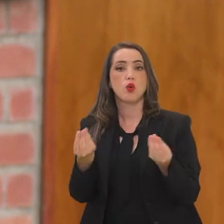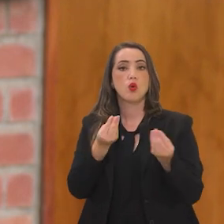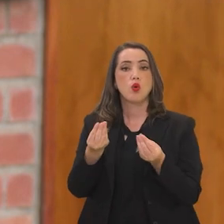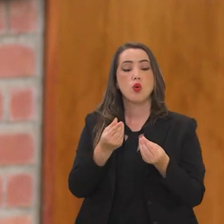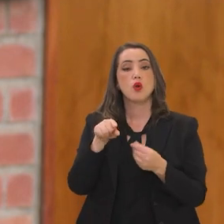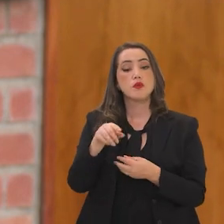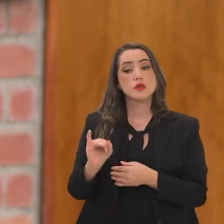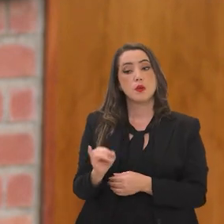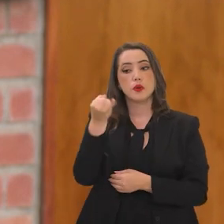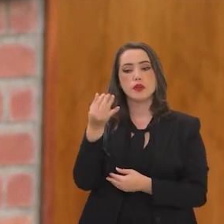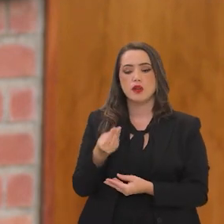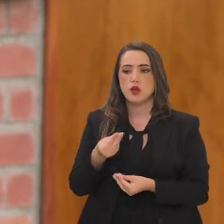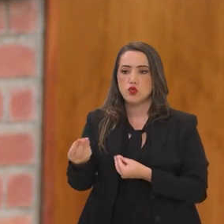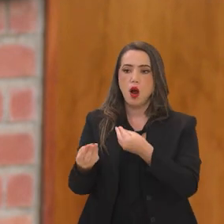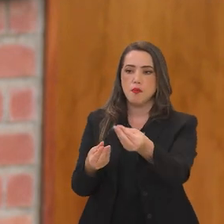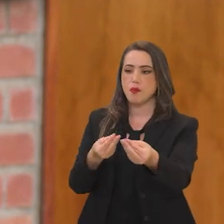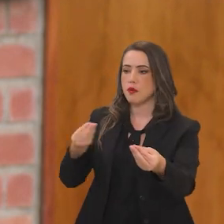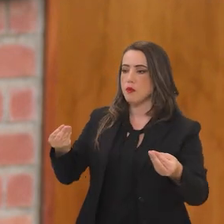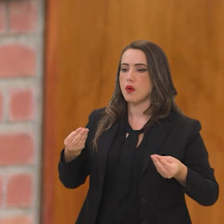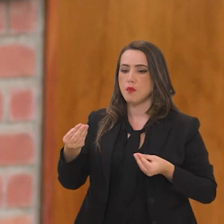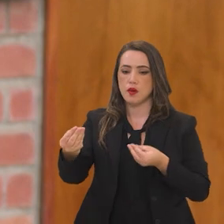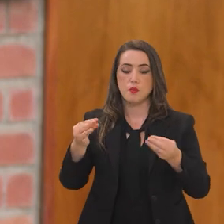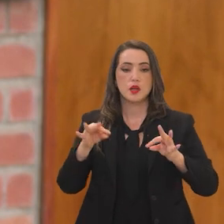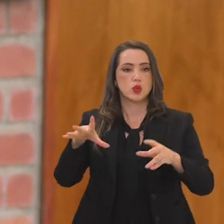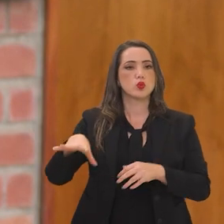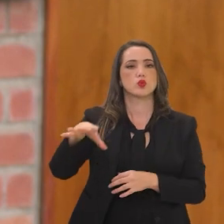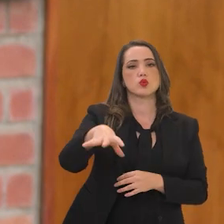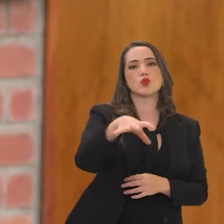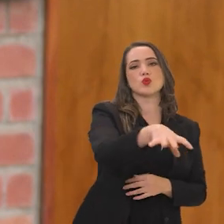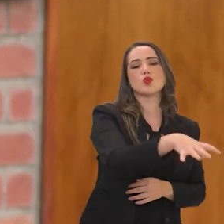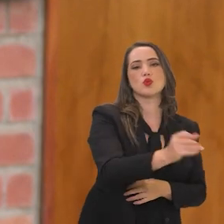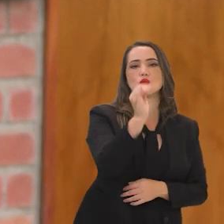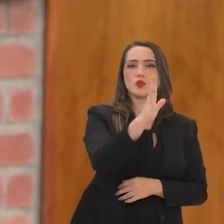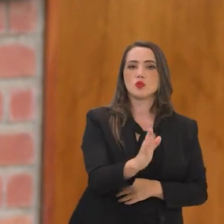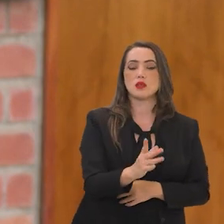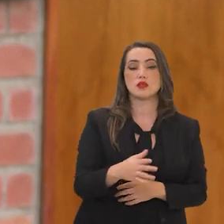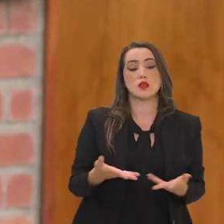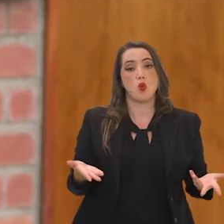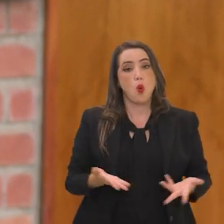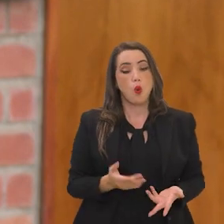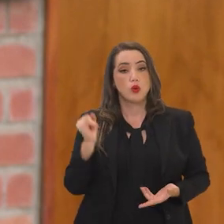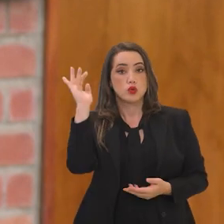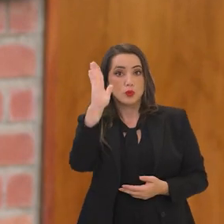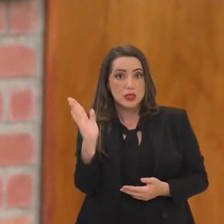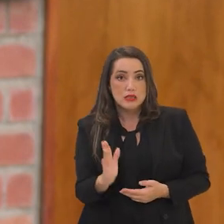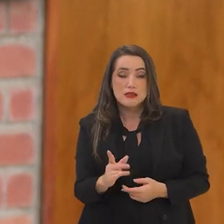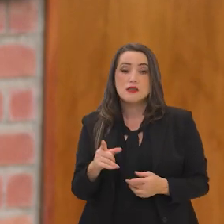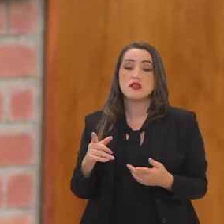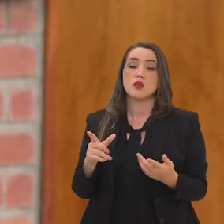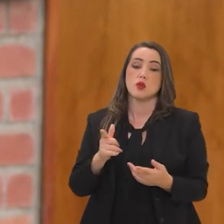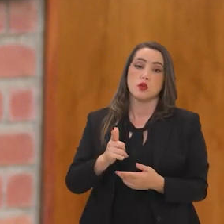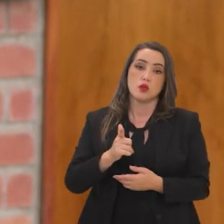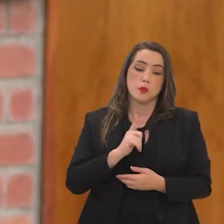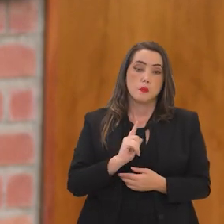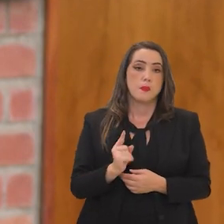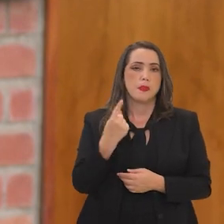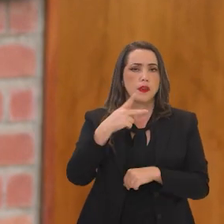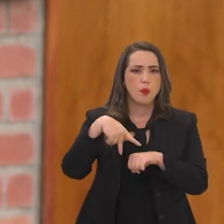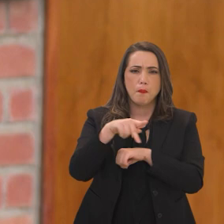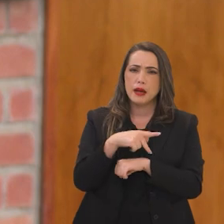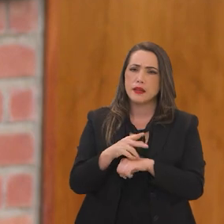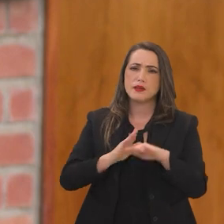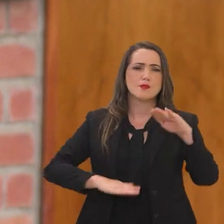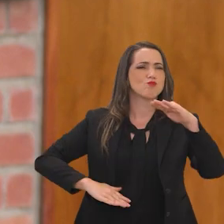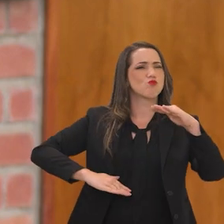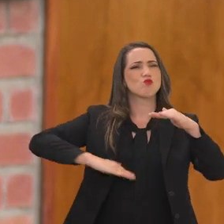faz a distribuição das oportunidades para todas as áreas do Brasil Brasil continua sendo eu acho que essa é uma das questões principais um